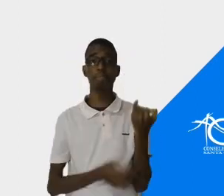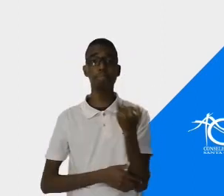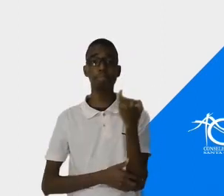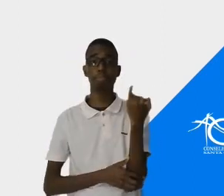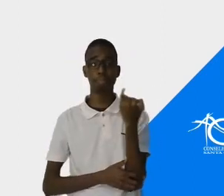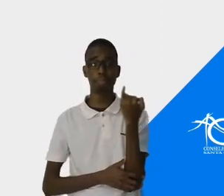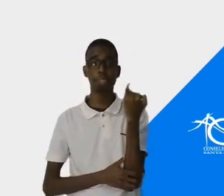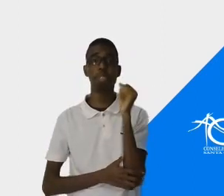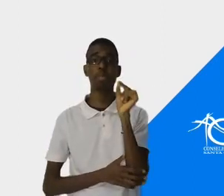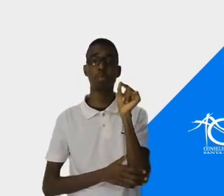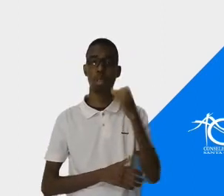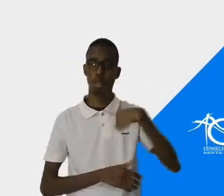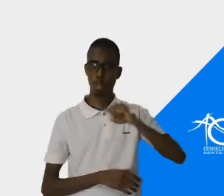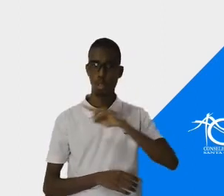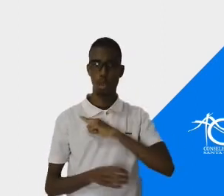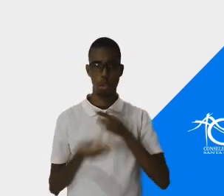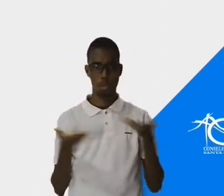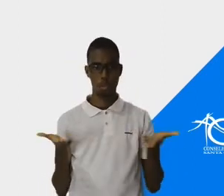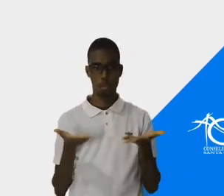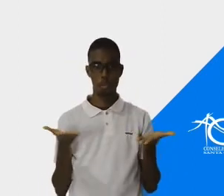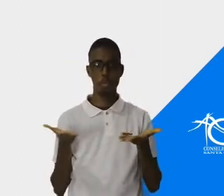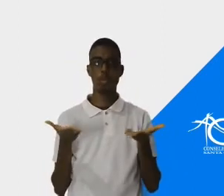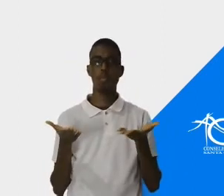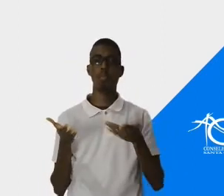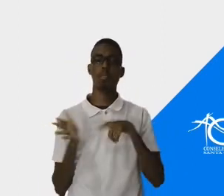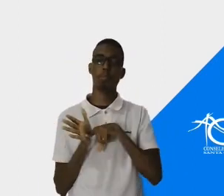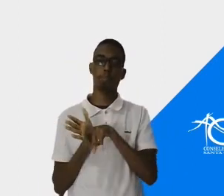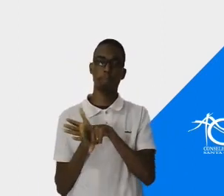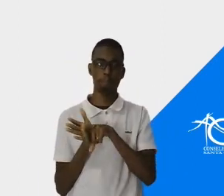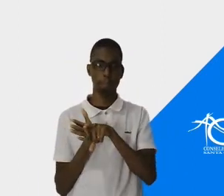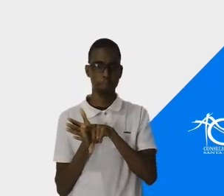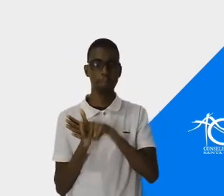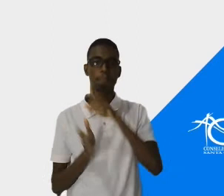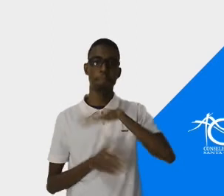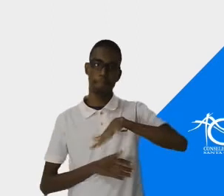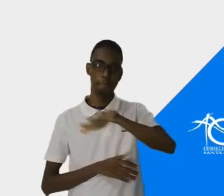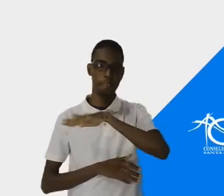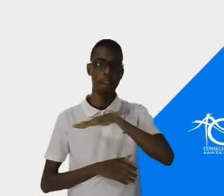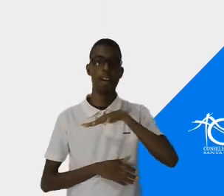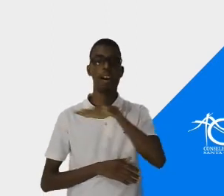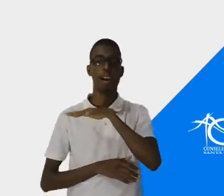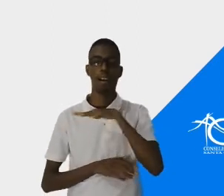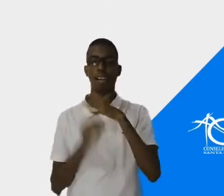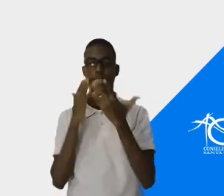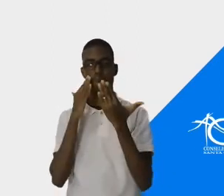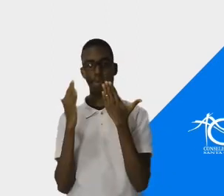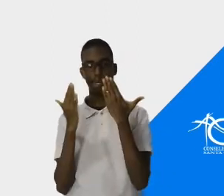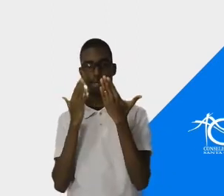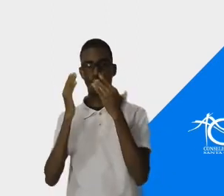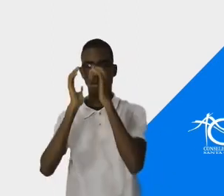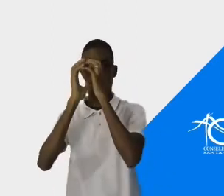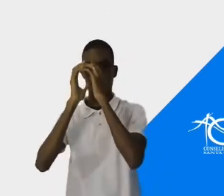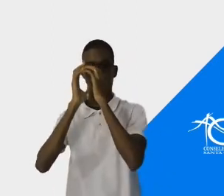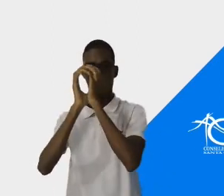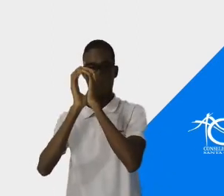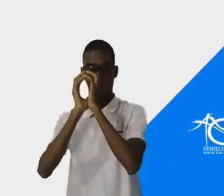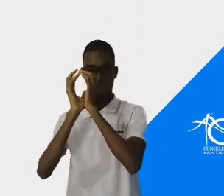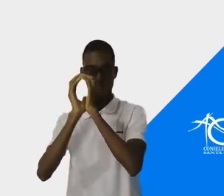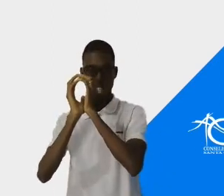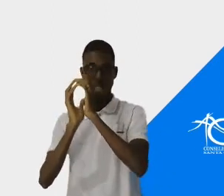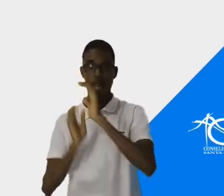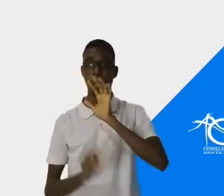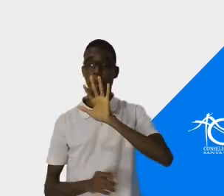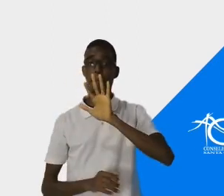investigar aqui sobre a parte de neuropsicologia e neurologia e neurocirurgia. Um caso que eu acho super importante